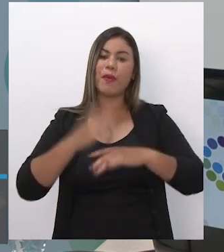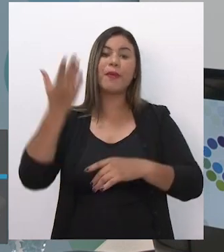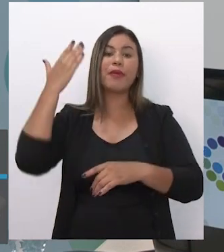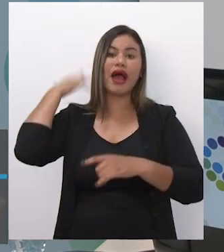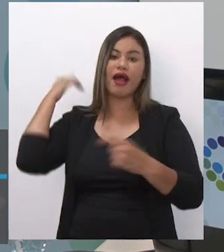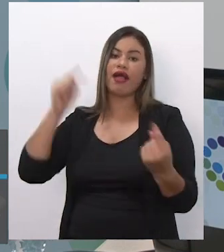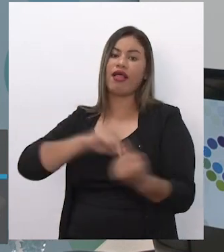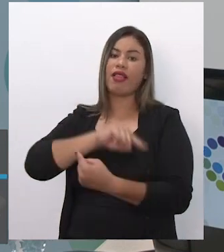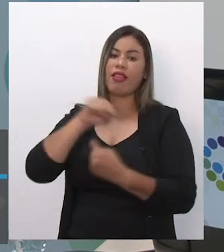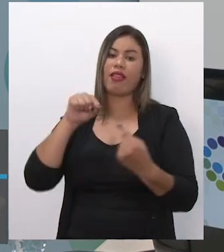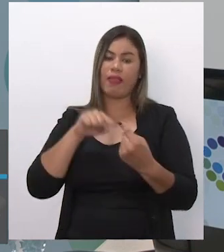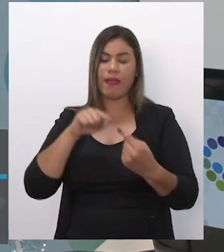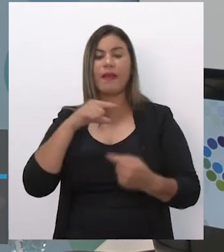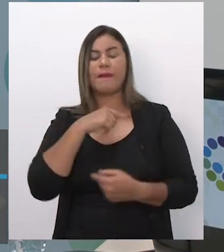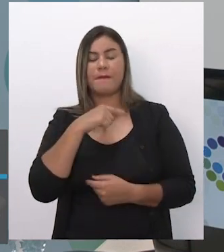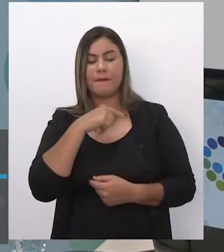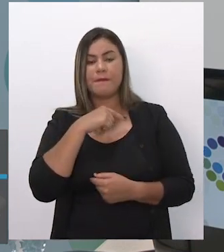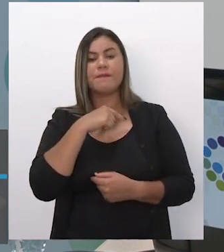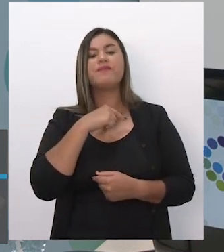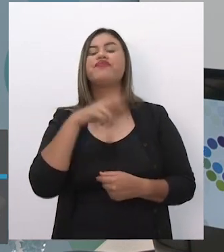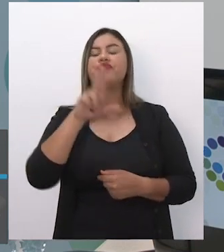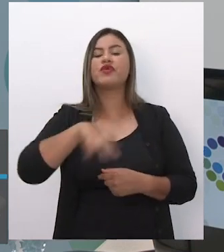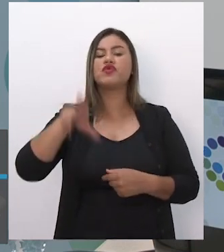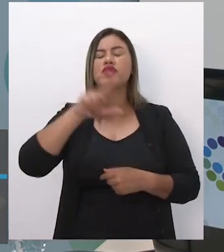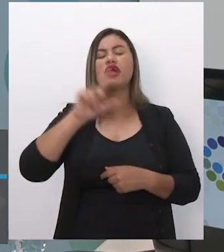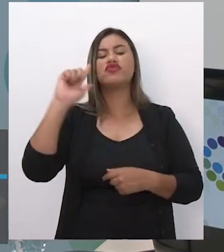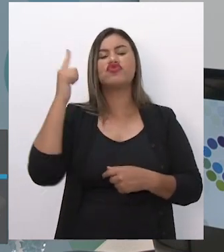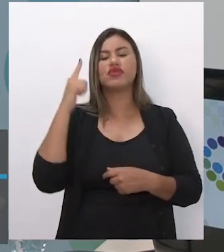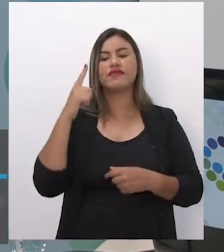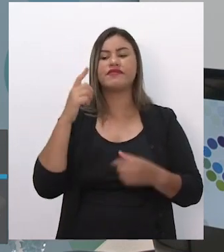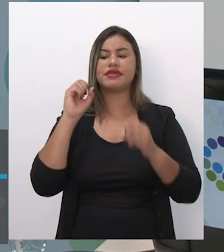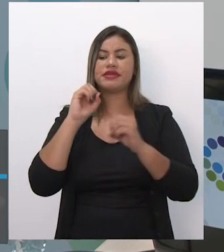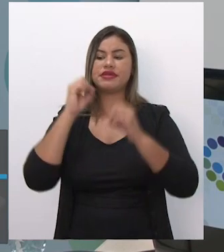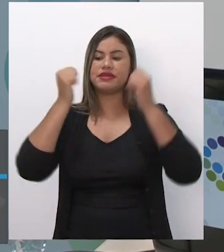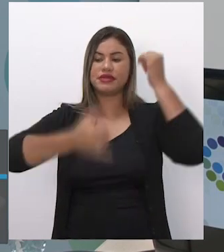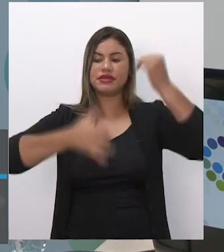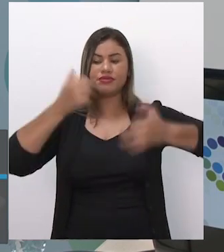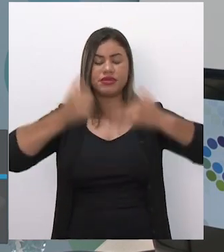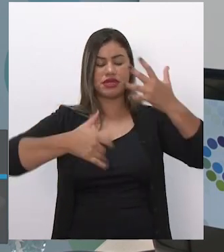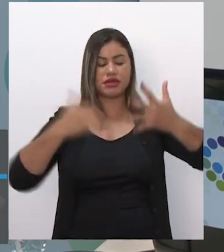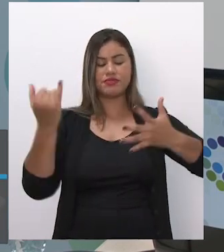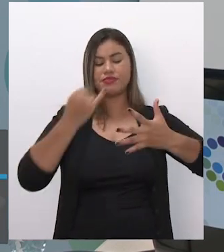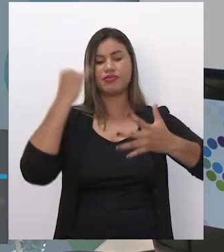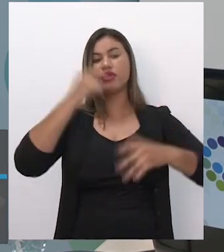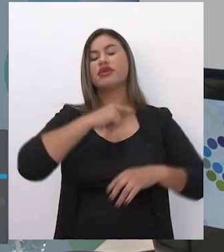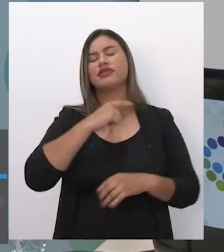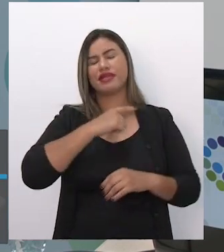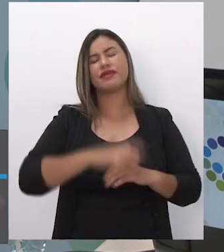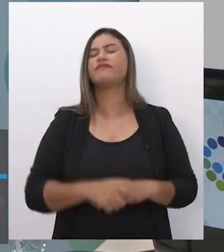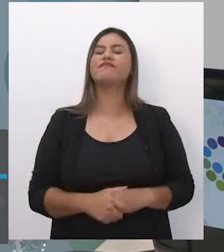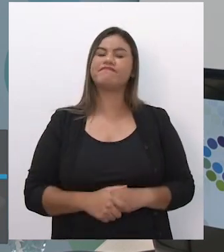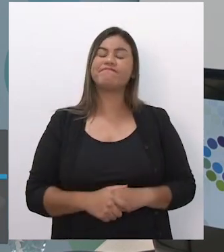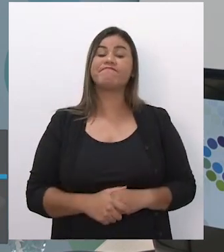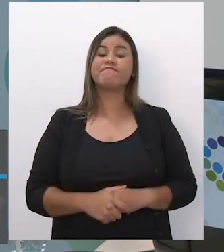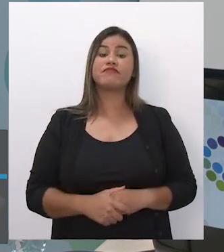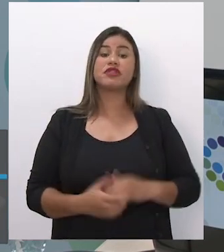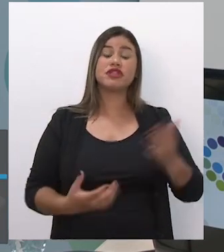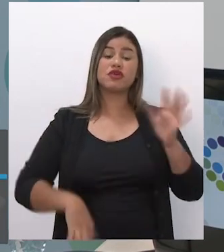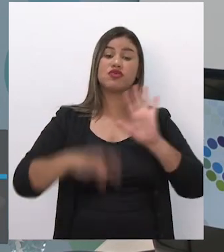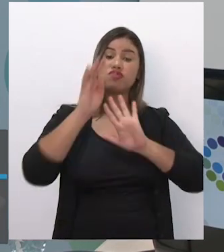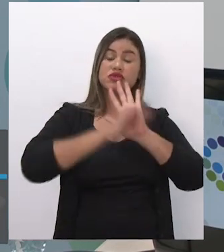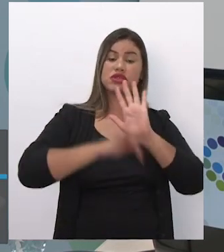propósitos, utilizado na geografia e explicado, fica muito interessante. Então, os textos,